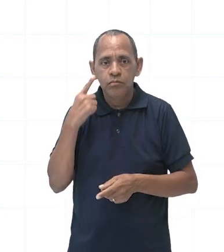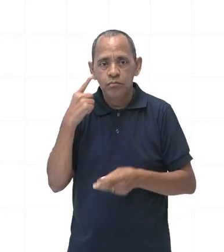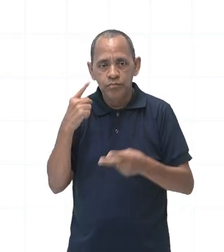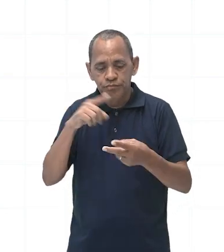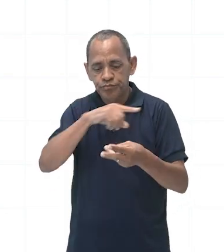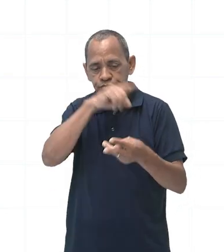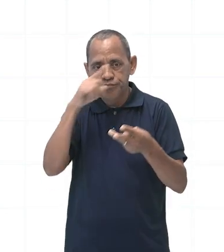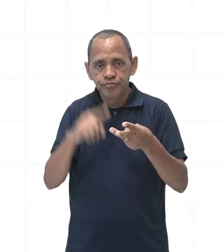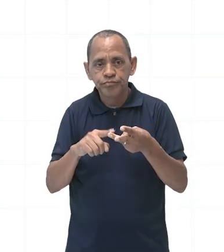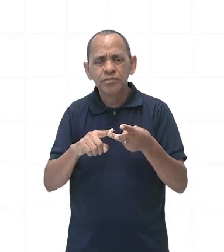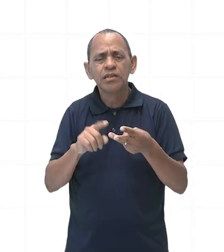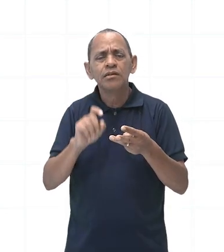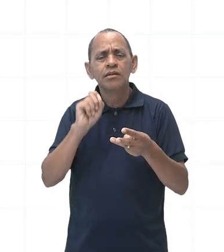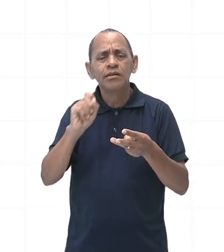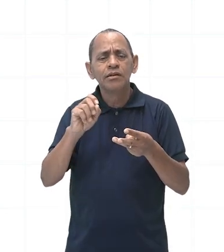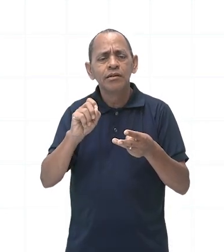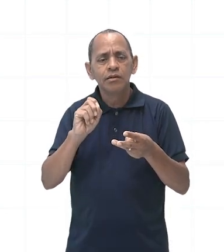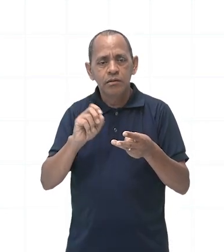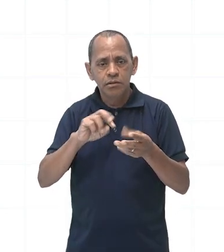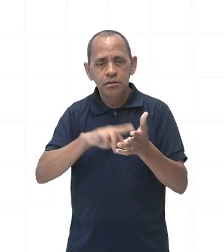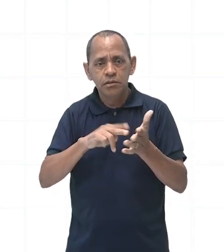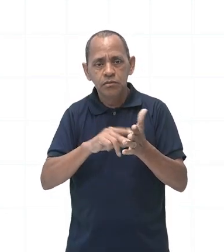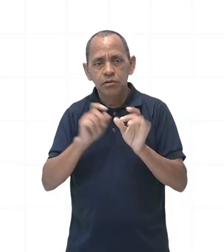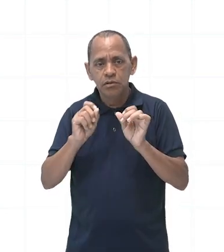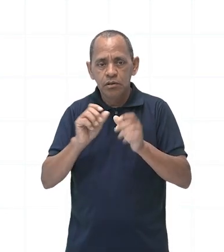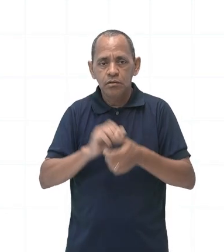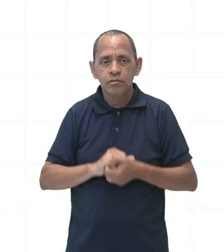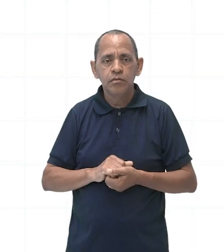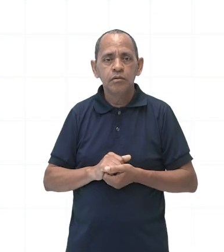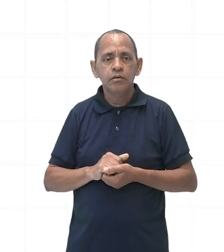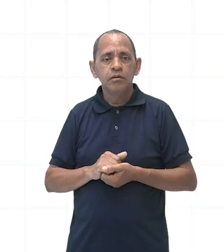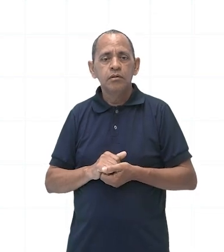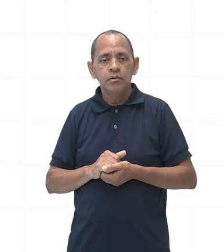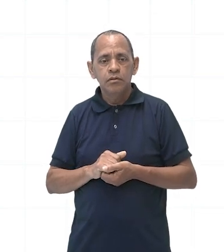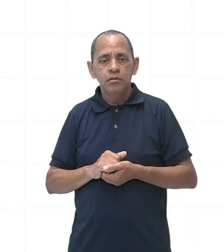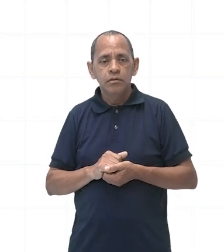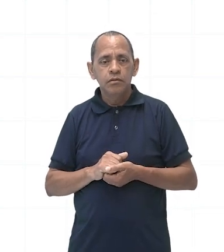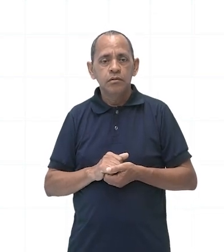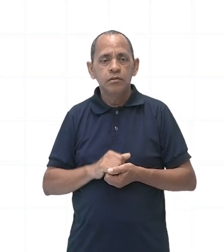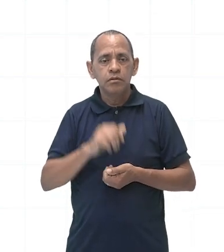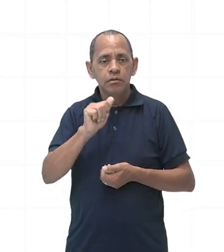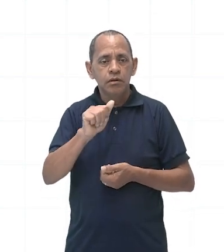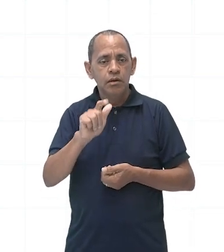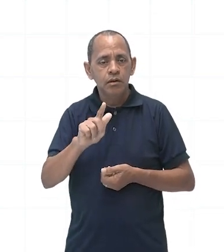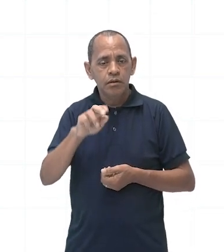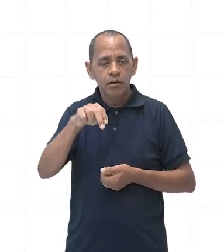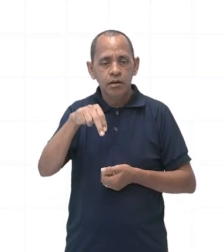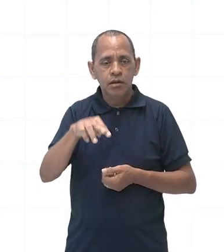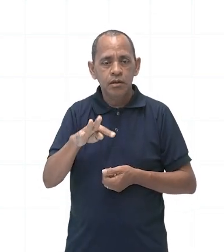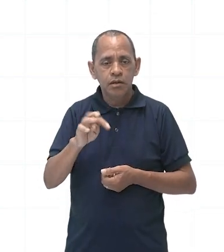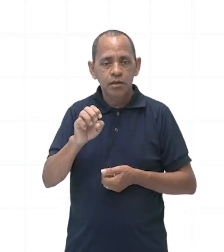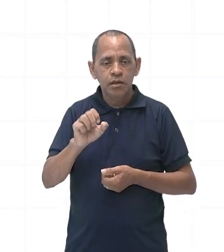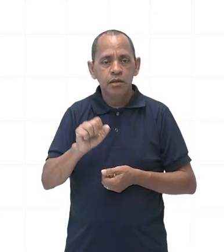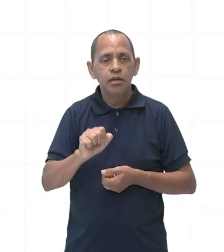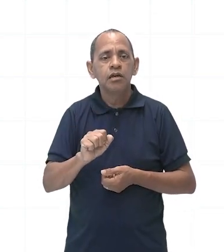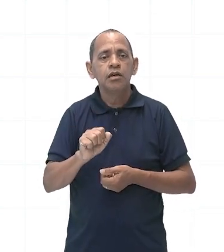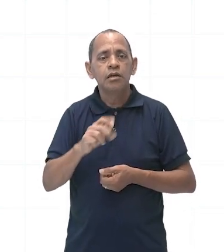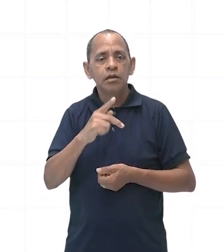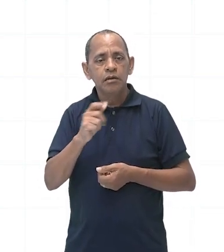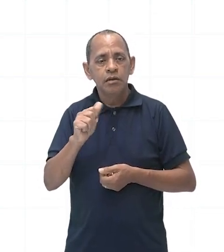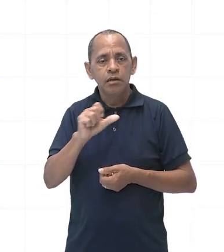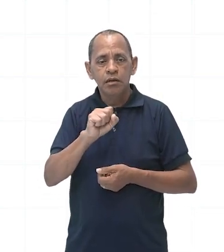sobre ele que nós vamos falar, tá? O que é o agente da passiva? Bom, o agente da passiva, ele